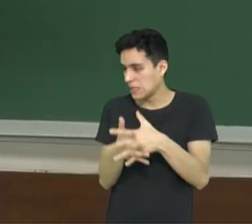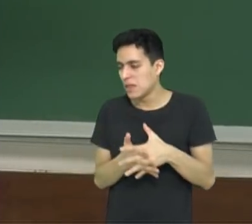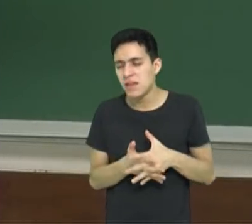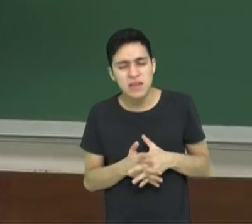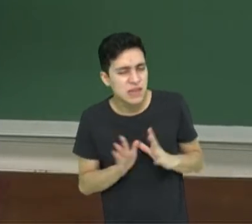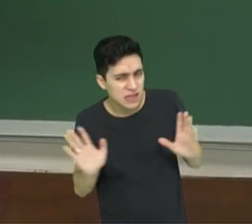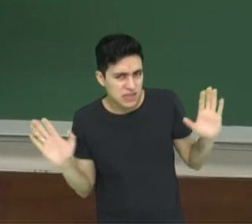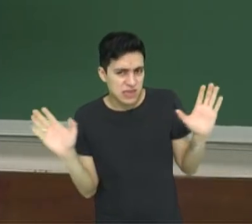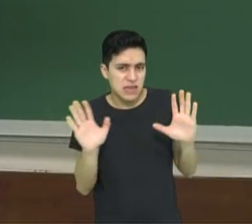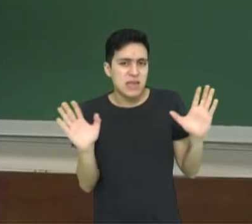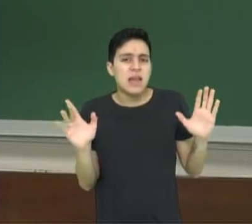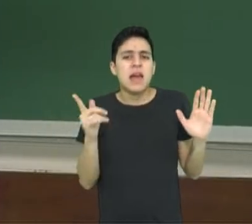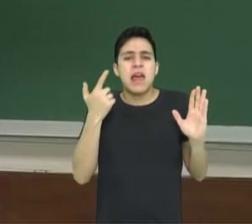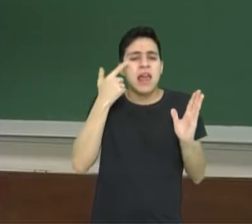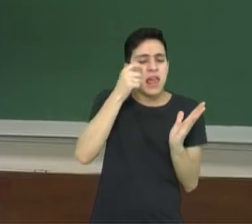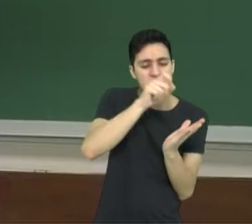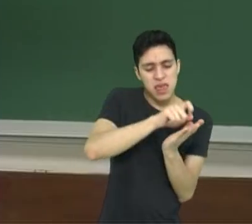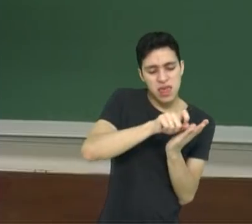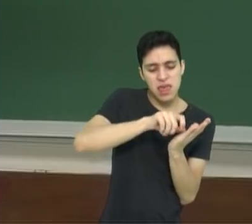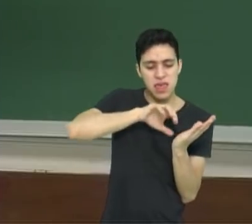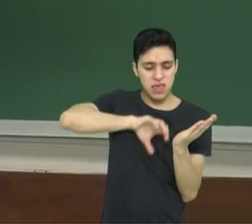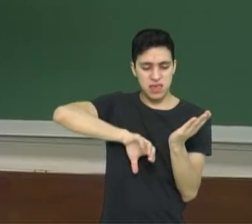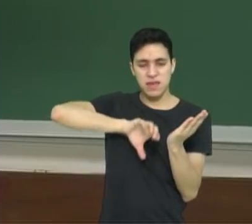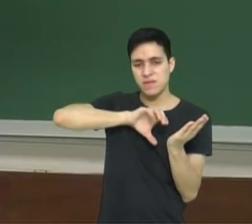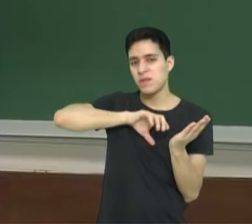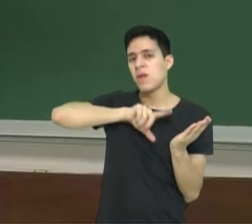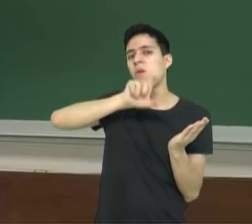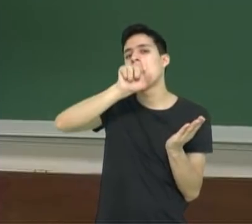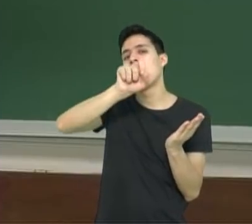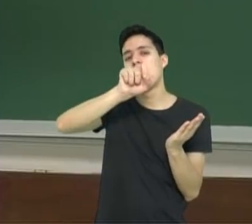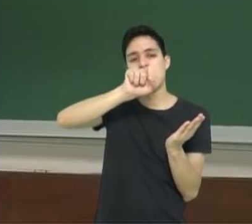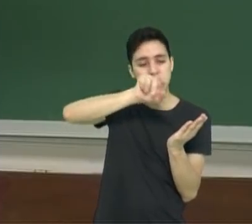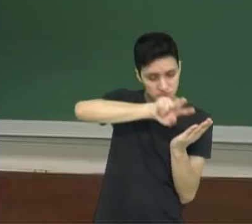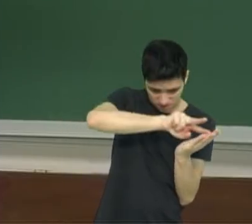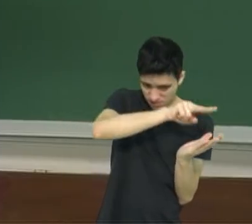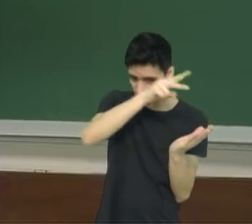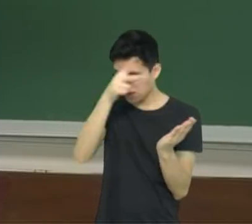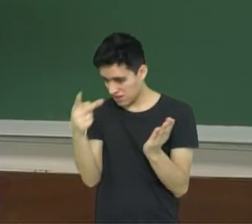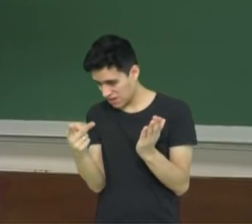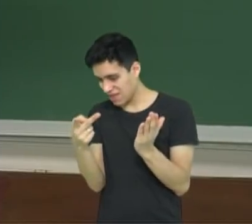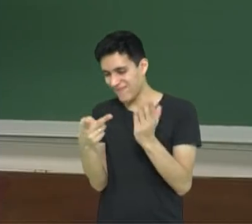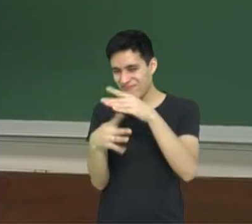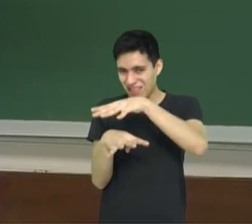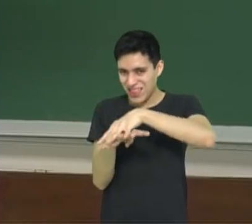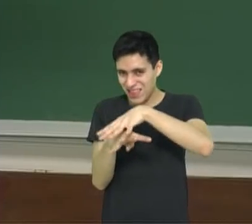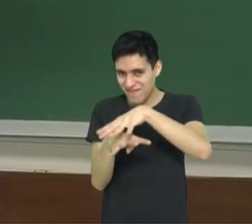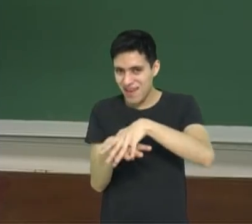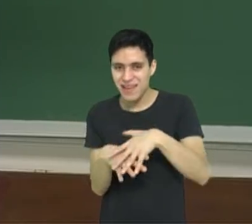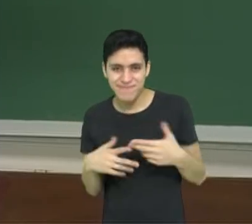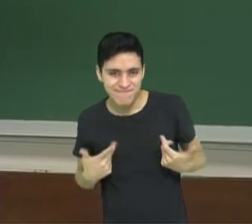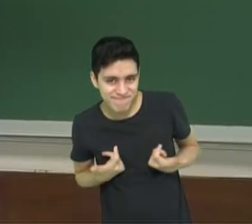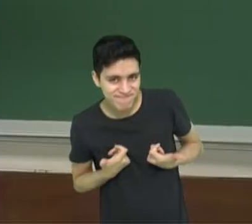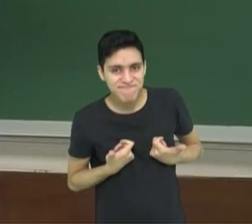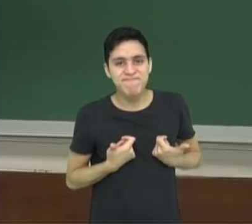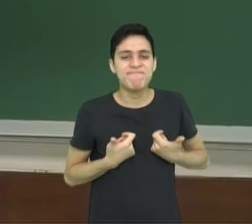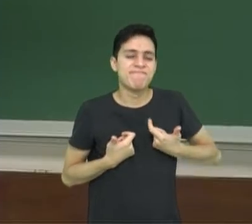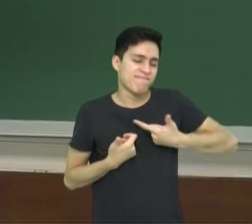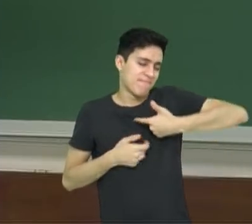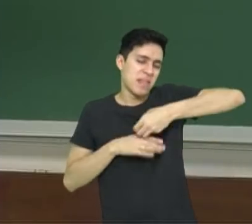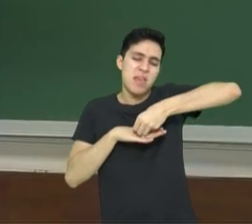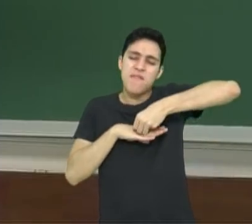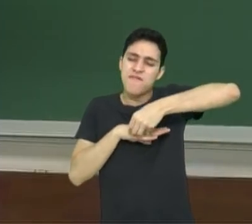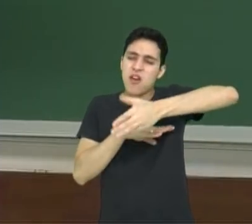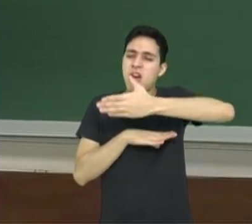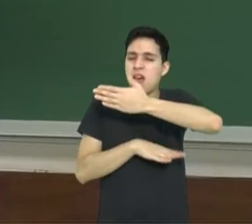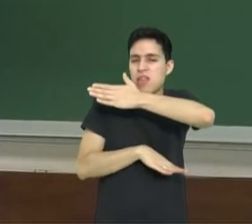complicou não, porque está escrito em português o que nós precisamos escrever em matemática, ok? Então, só vou dar uma ajudinha